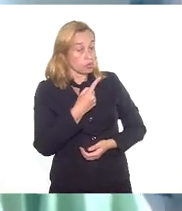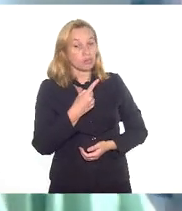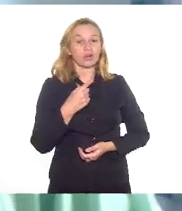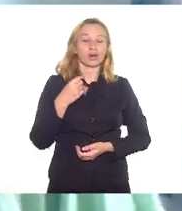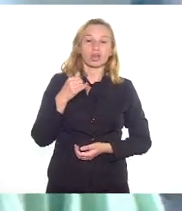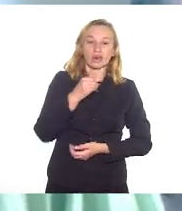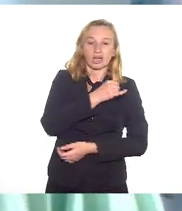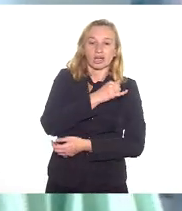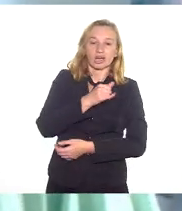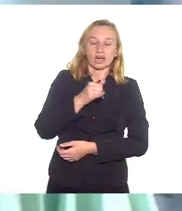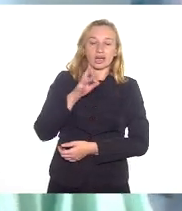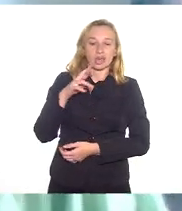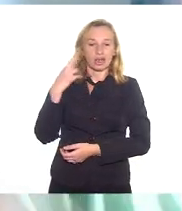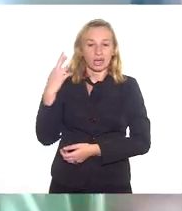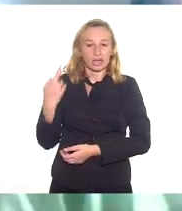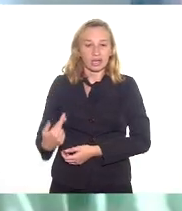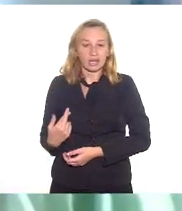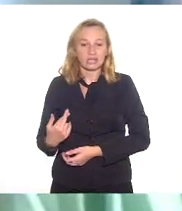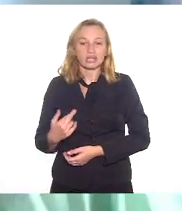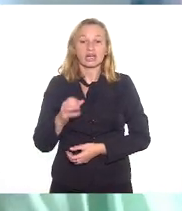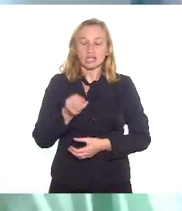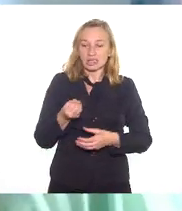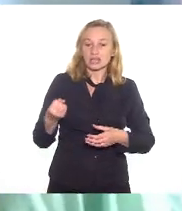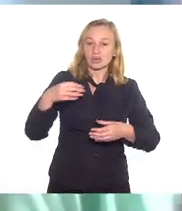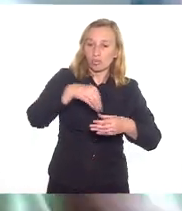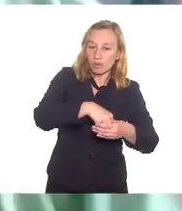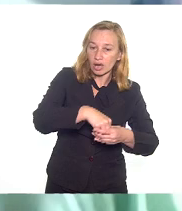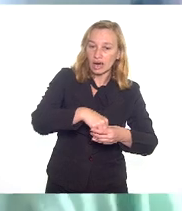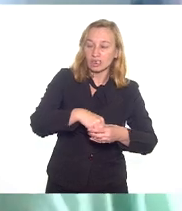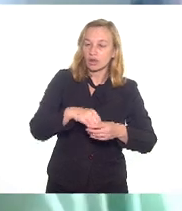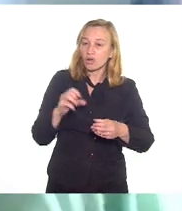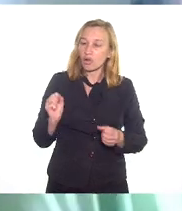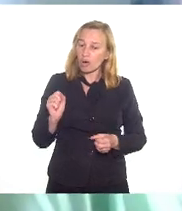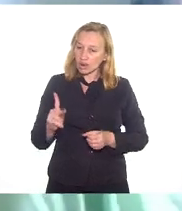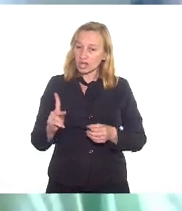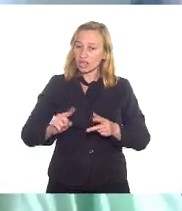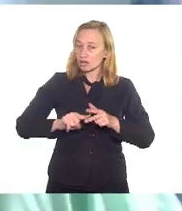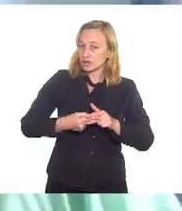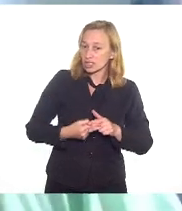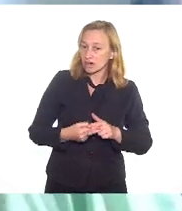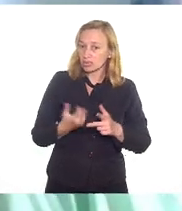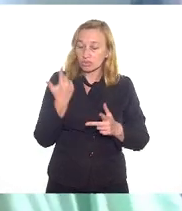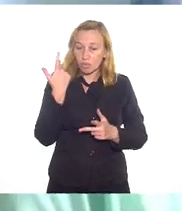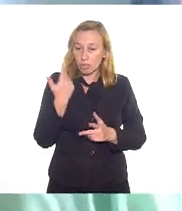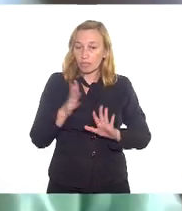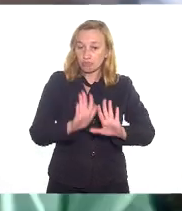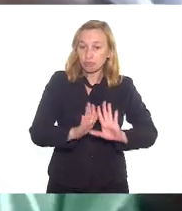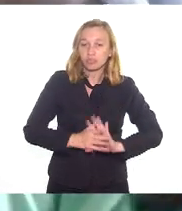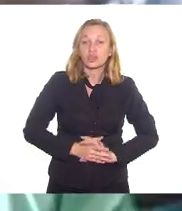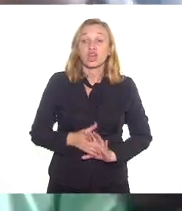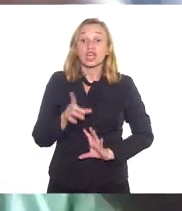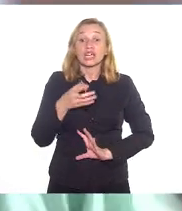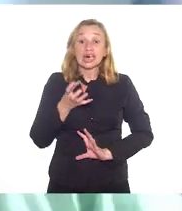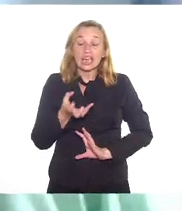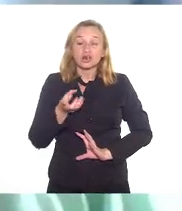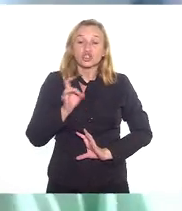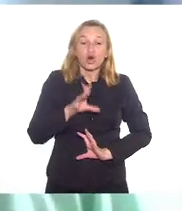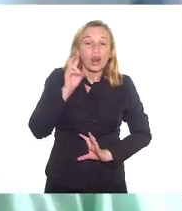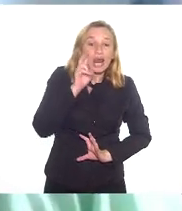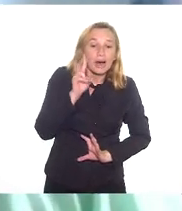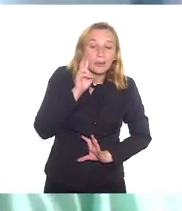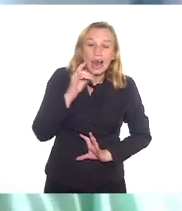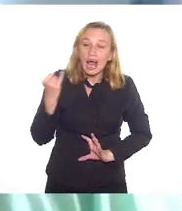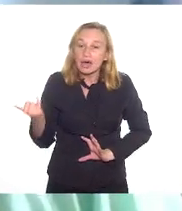Caso essas emendas já tenham sido incorporadas, são ajustes apenas. A gente retira com tranquilidade. Quero apenas lembrar